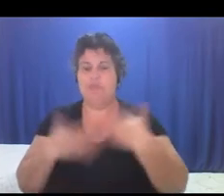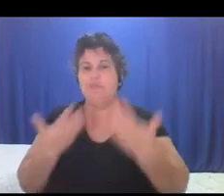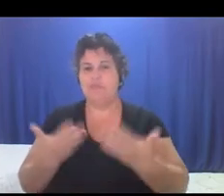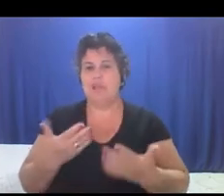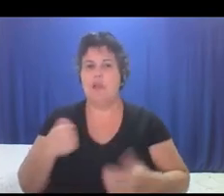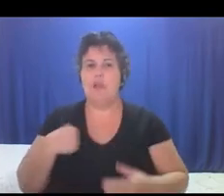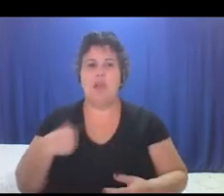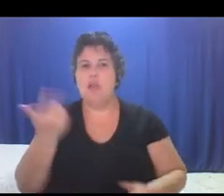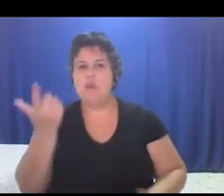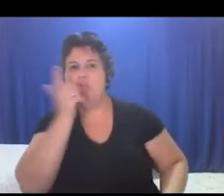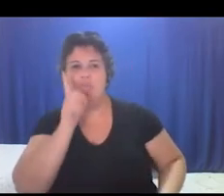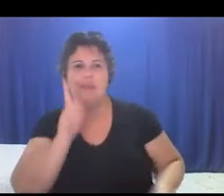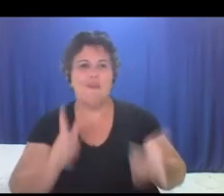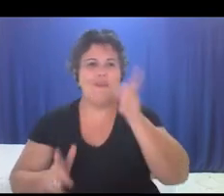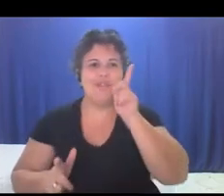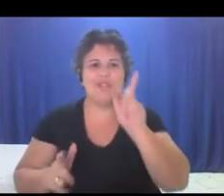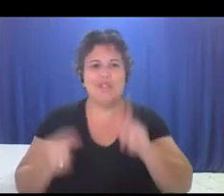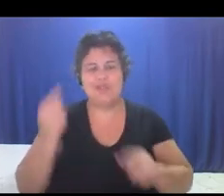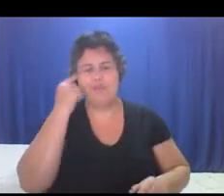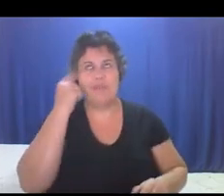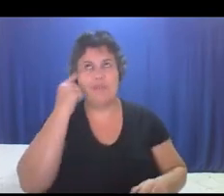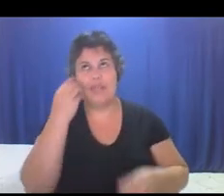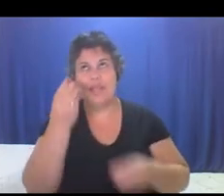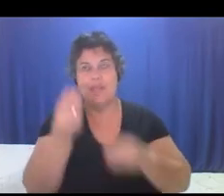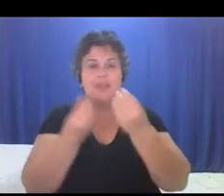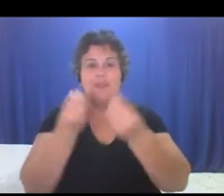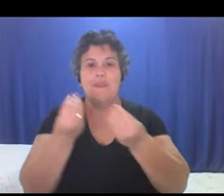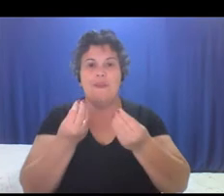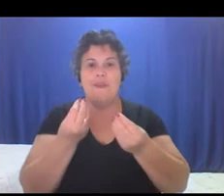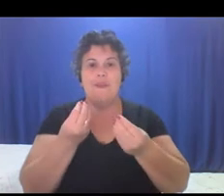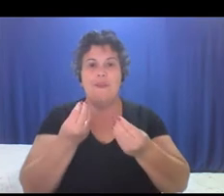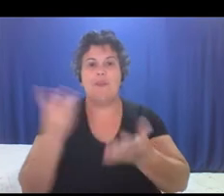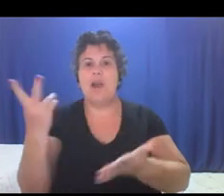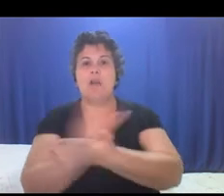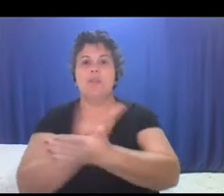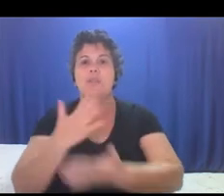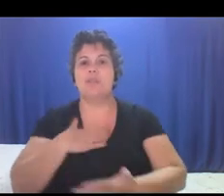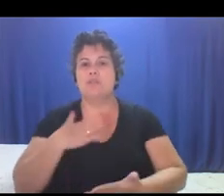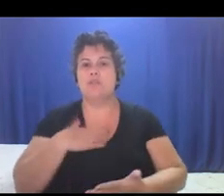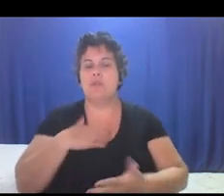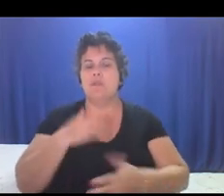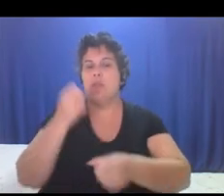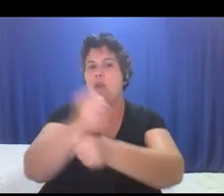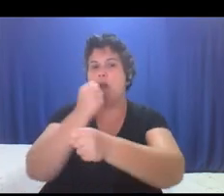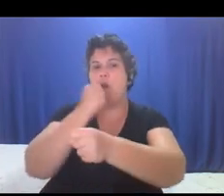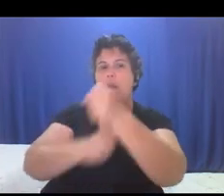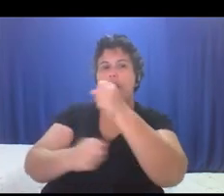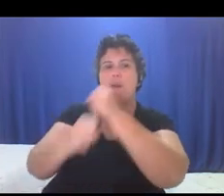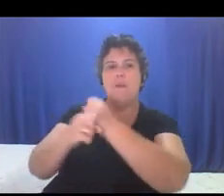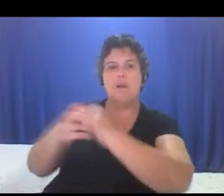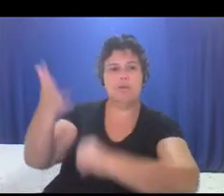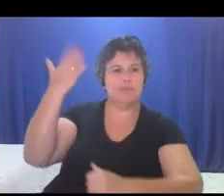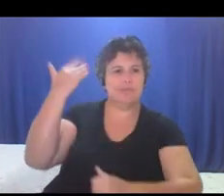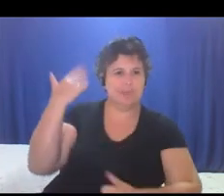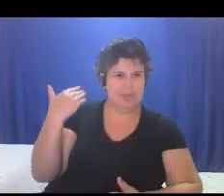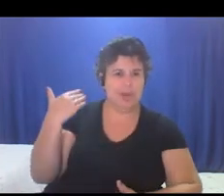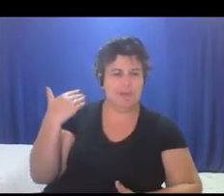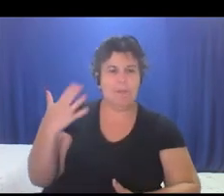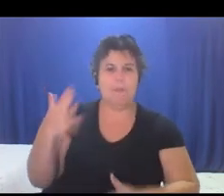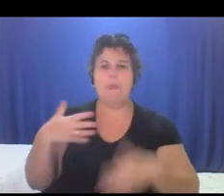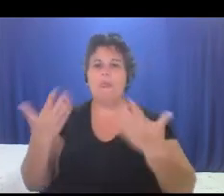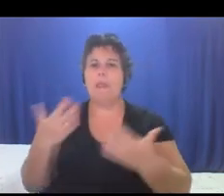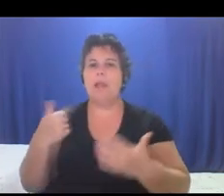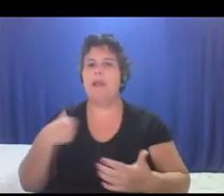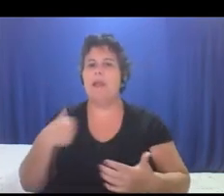consigo pensar numa prática melhor do que falar de como foi para mim, meu último ano, quando eu cheguei, né? Eu brinco que eu